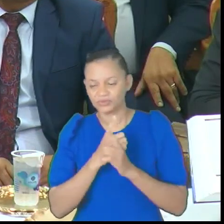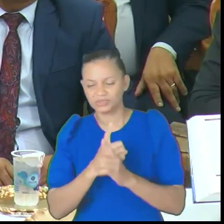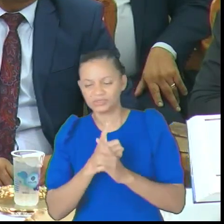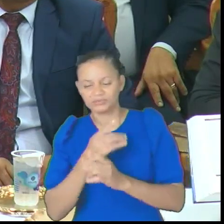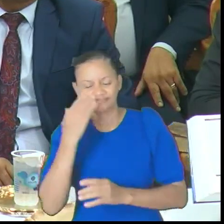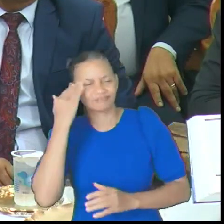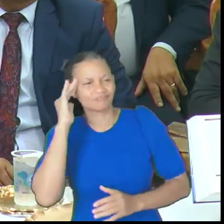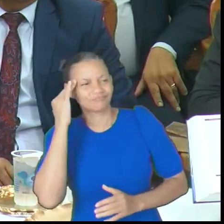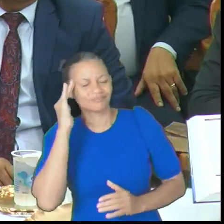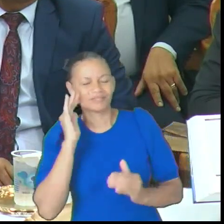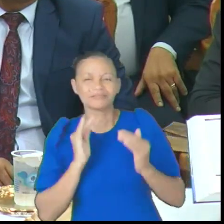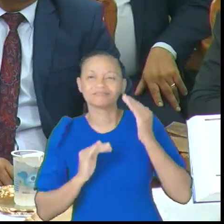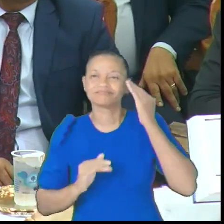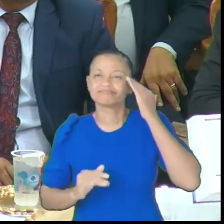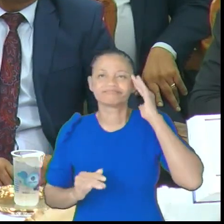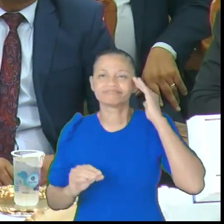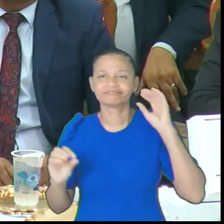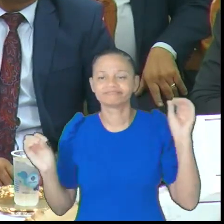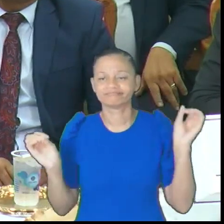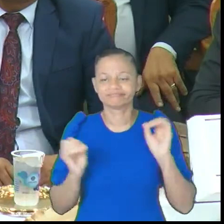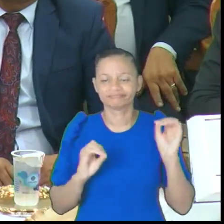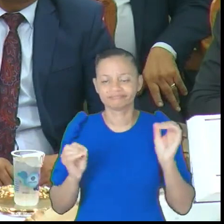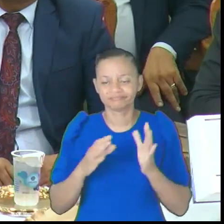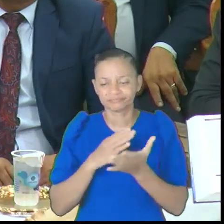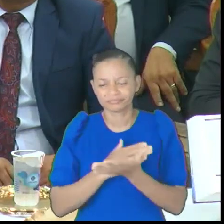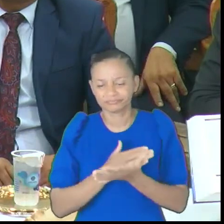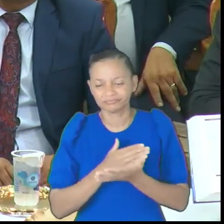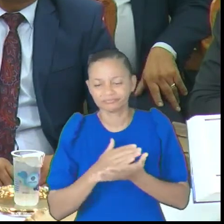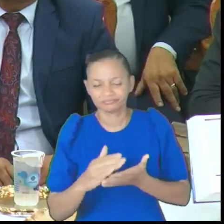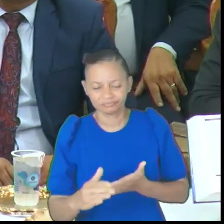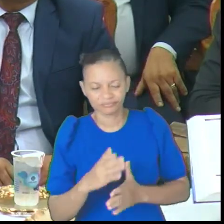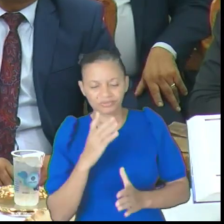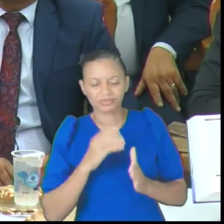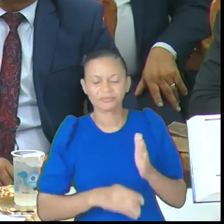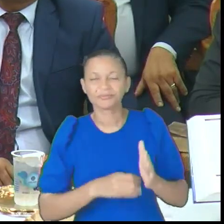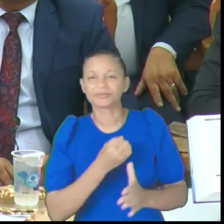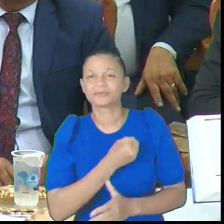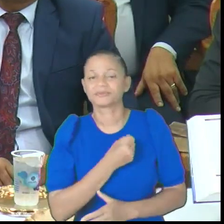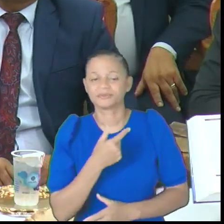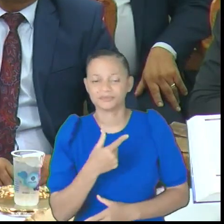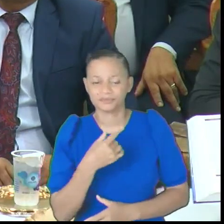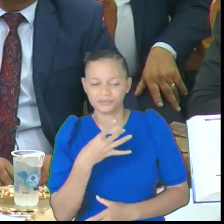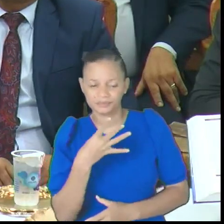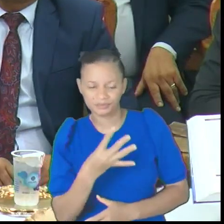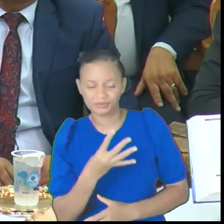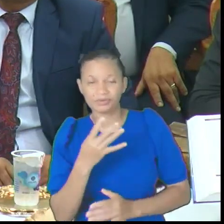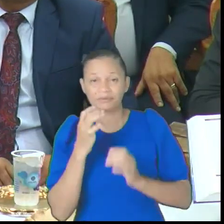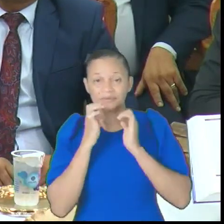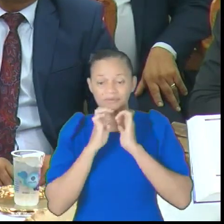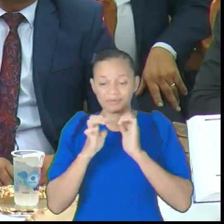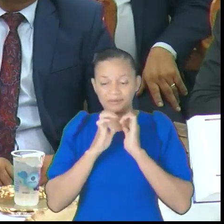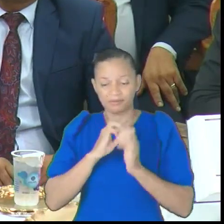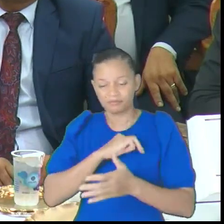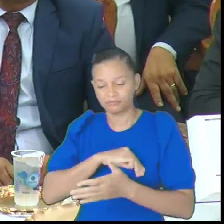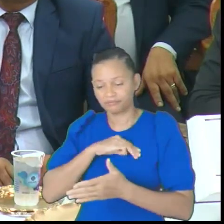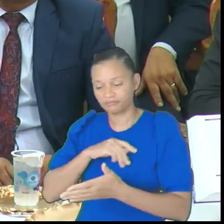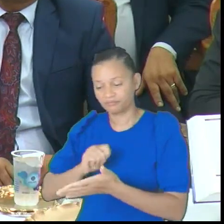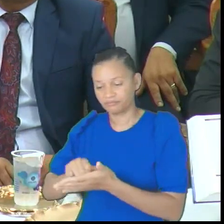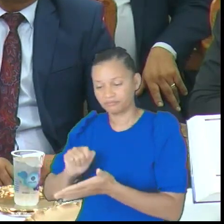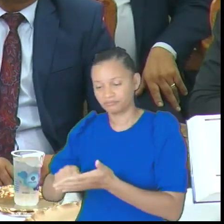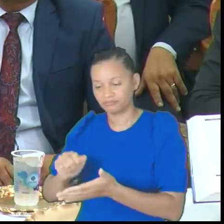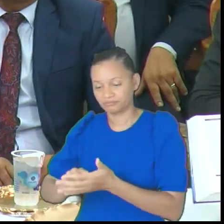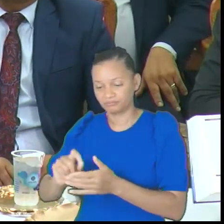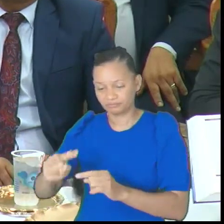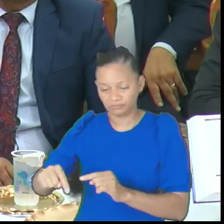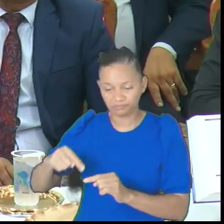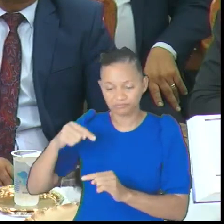entender. Quando inicia o capítulo de número 24 do Evangelho que Mateus escreveu, depois do que aconteceu